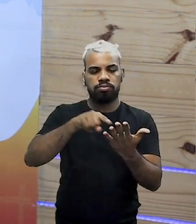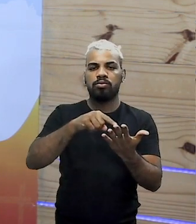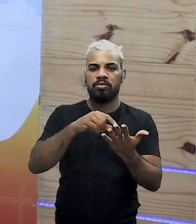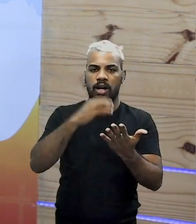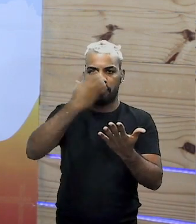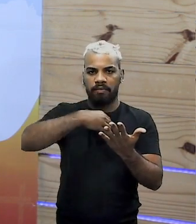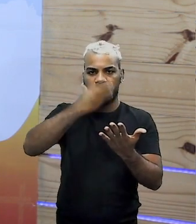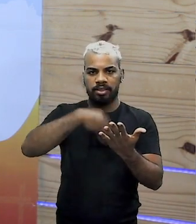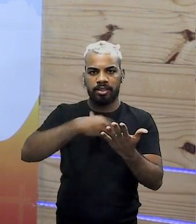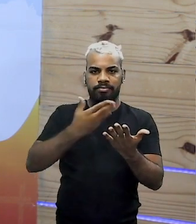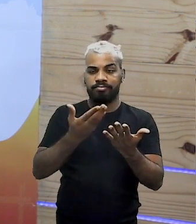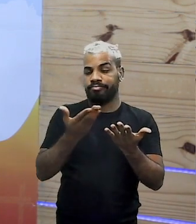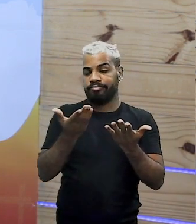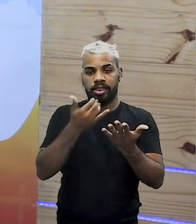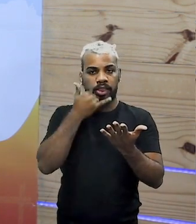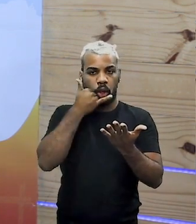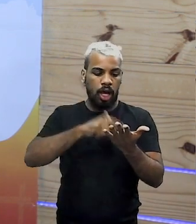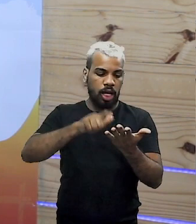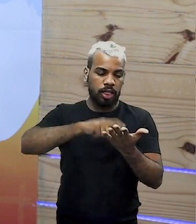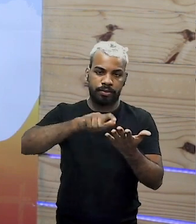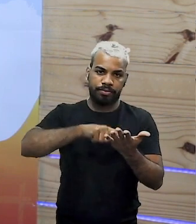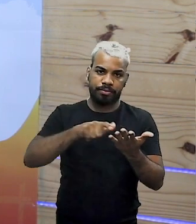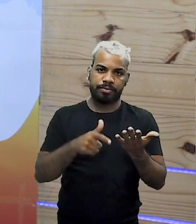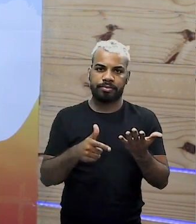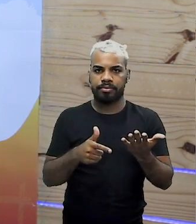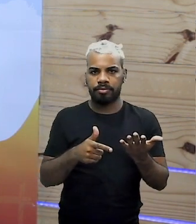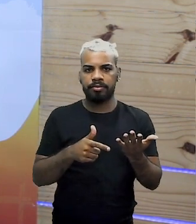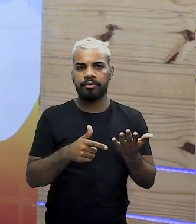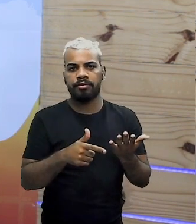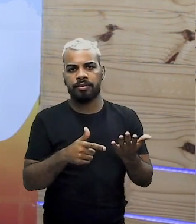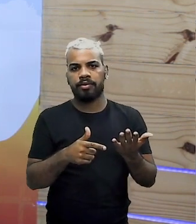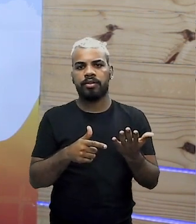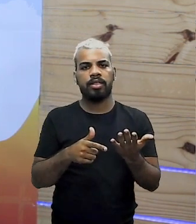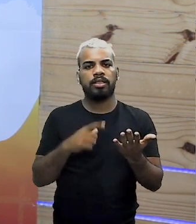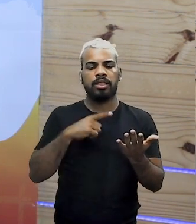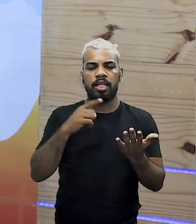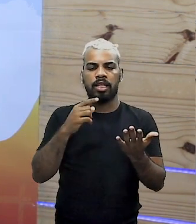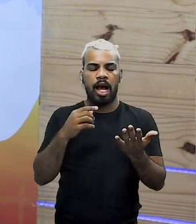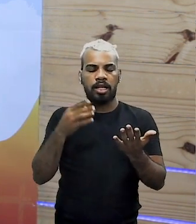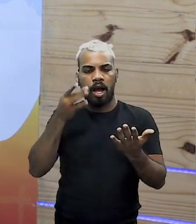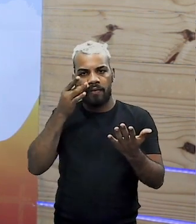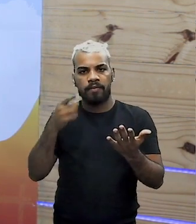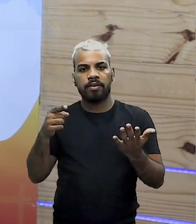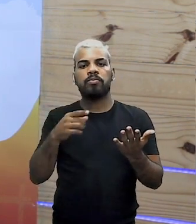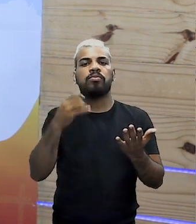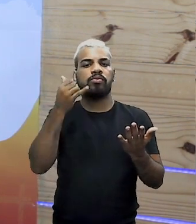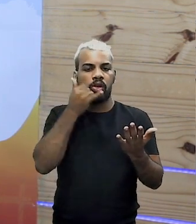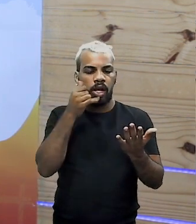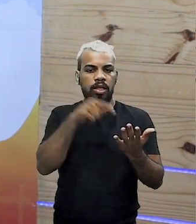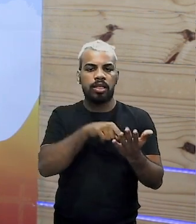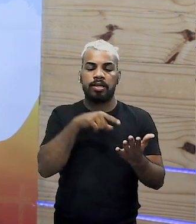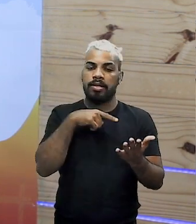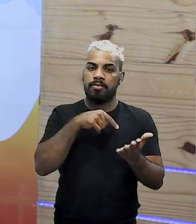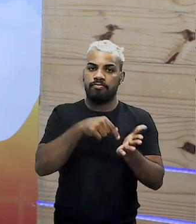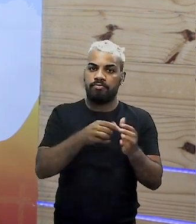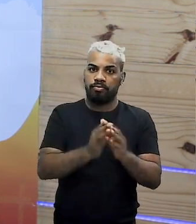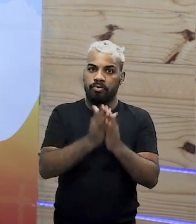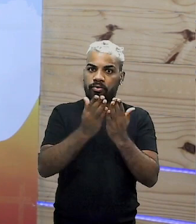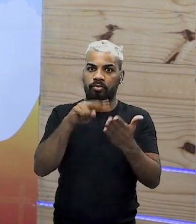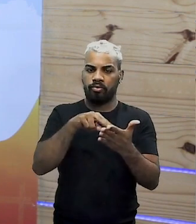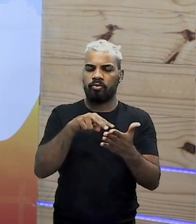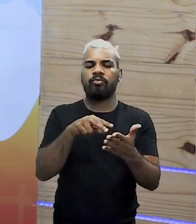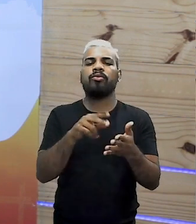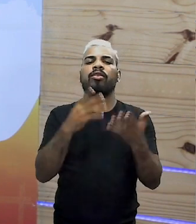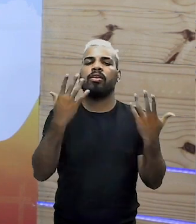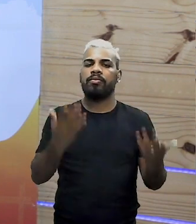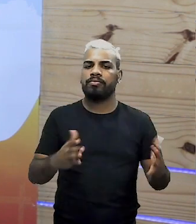e a potencialidade que os mesmos têm de transmissões ao vivo. Com o celular você pode abrir uma transmissão ao vivo e a notícia